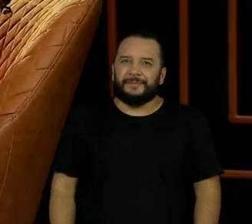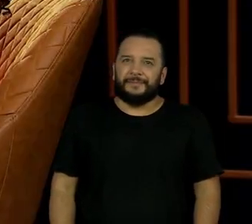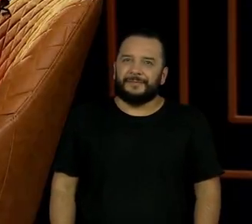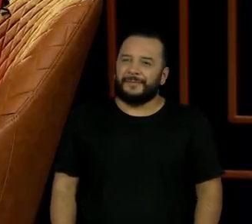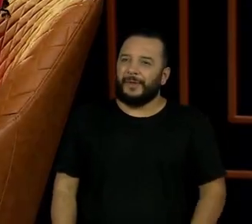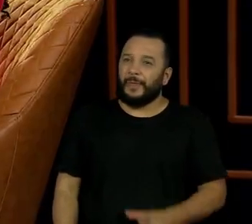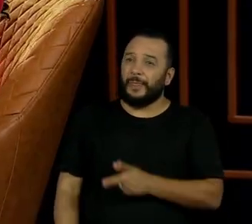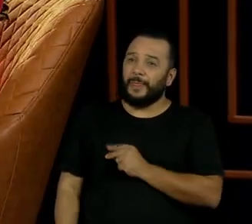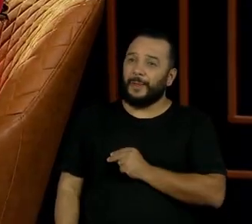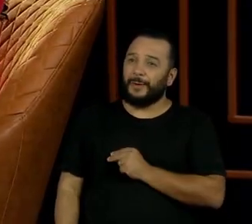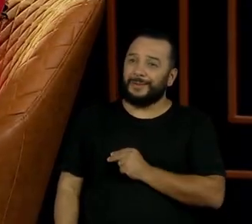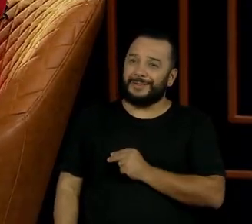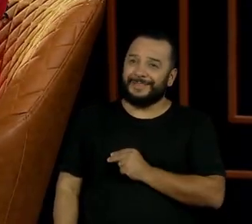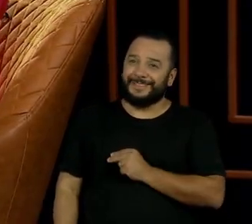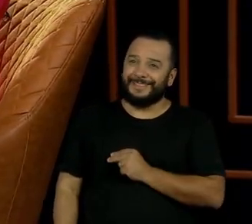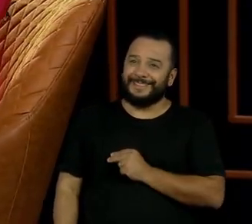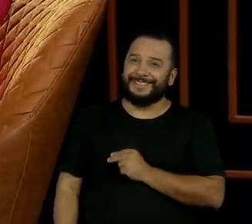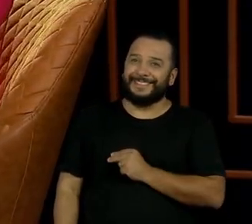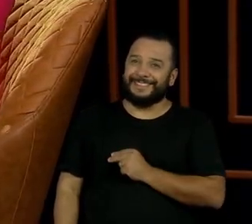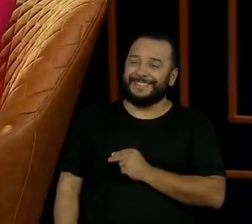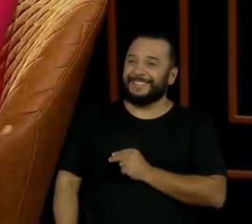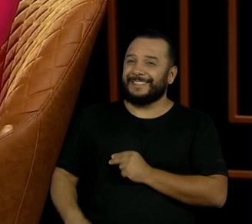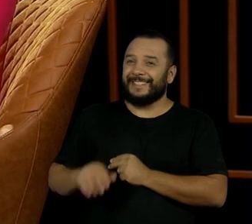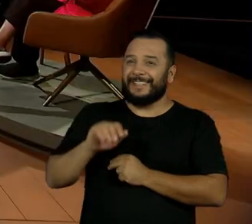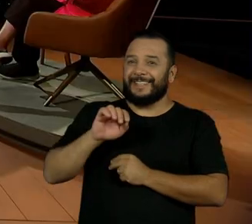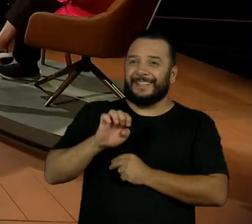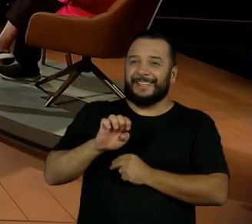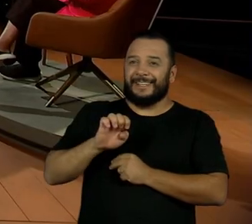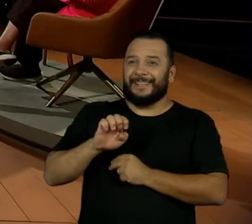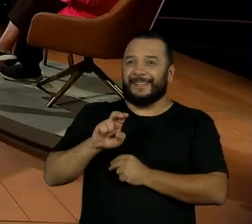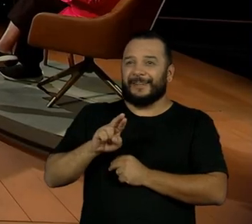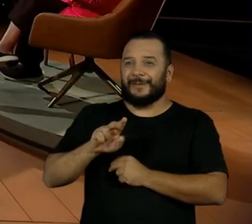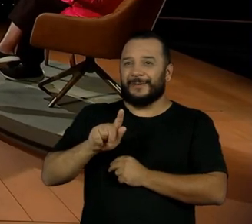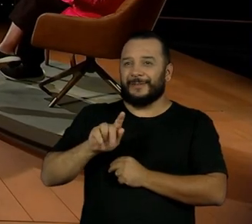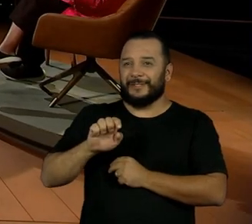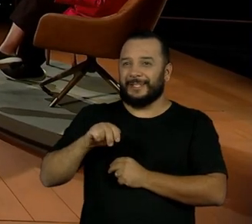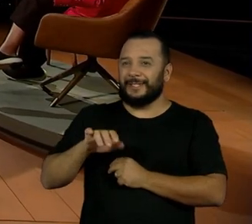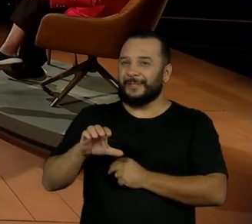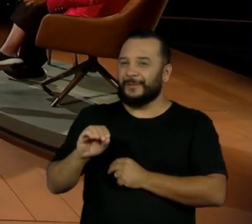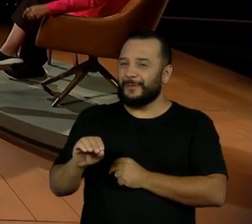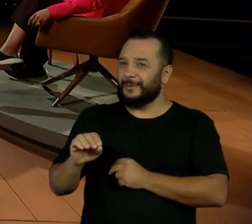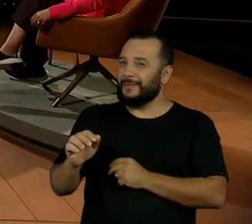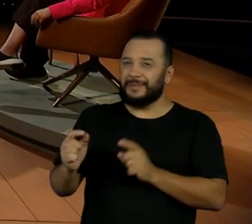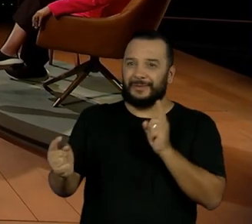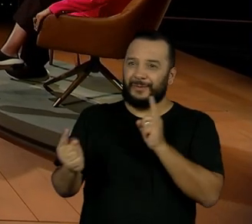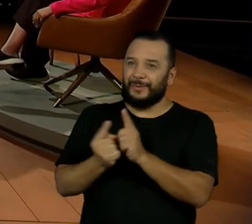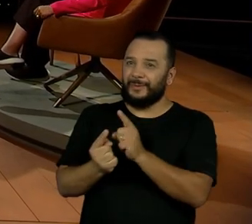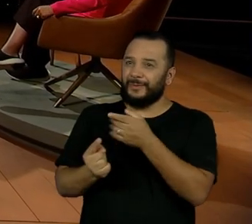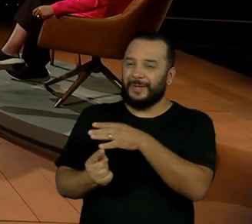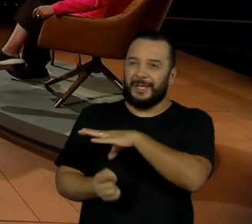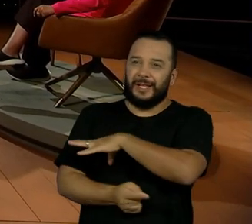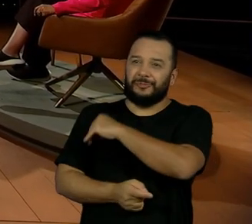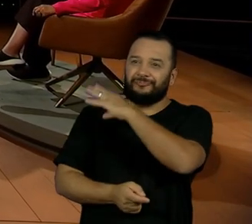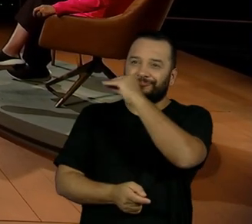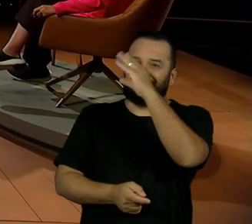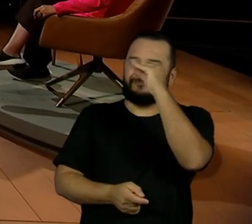gente que delícia viu Eugênio a gente não se vê